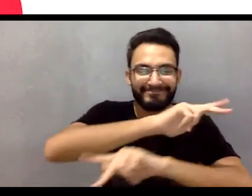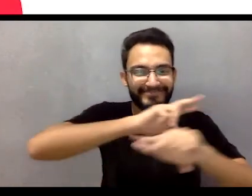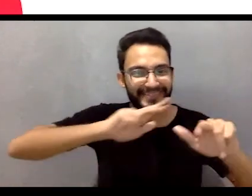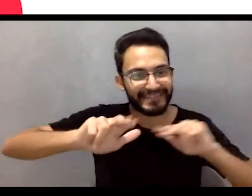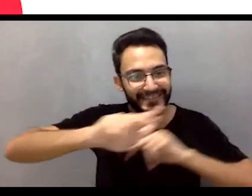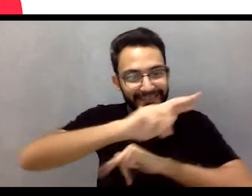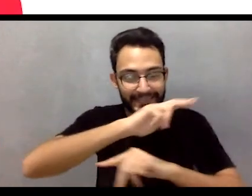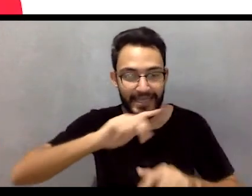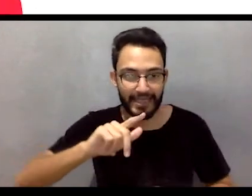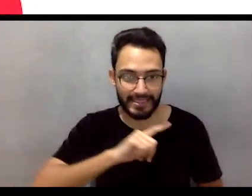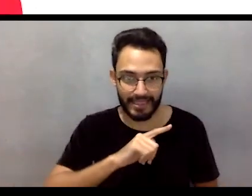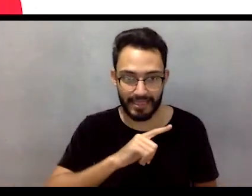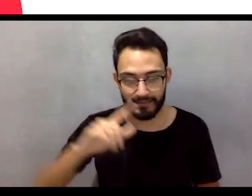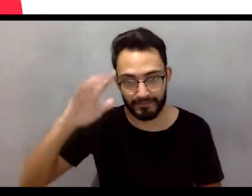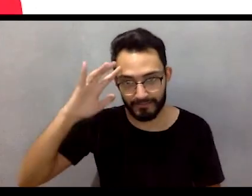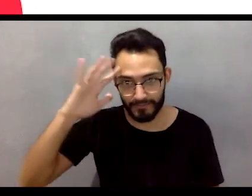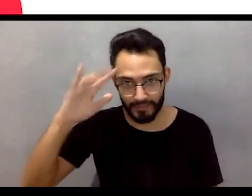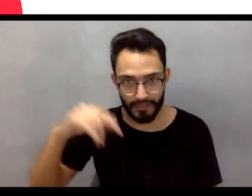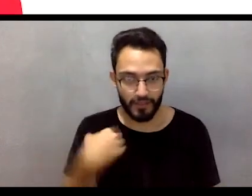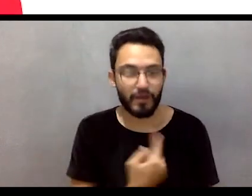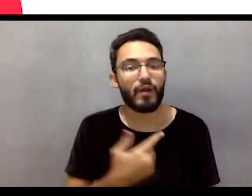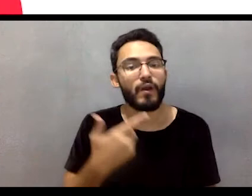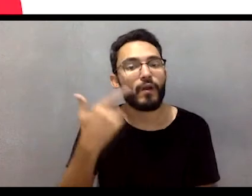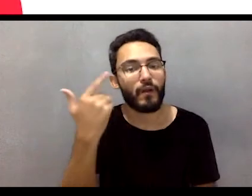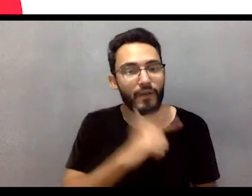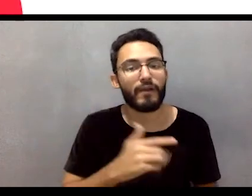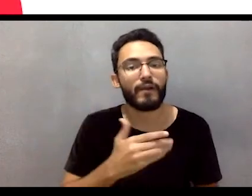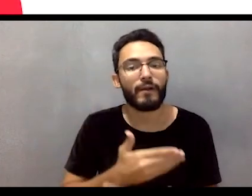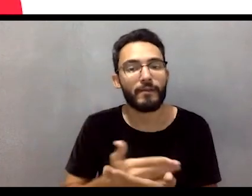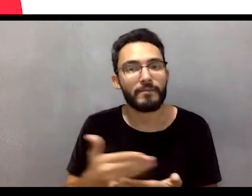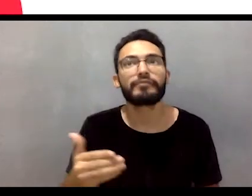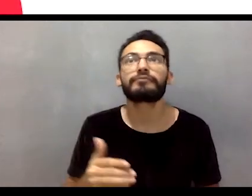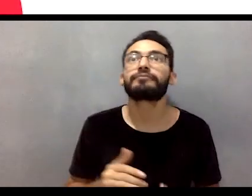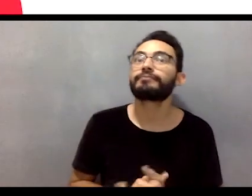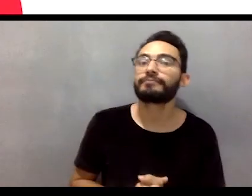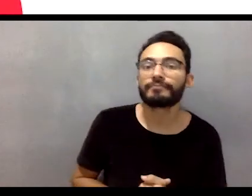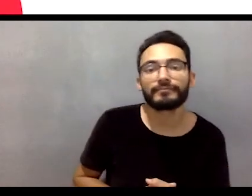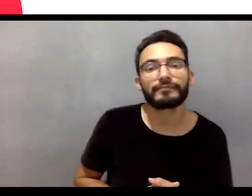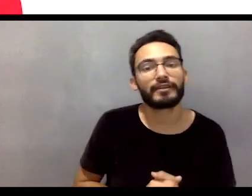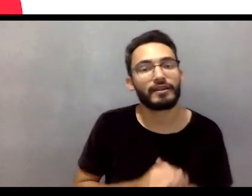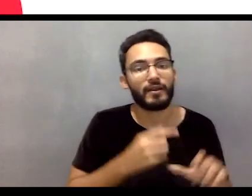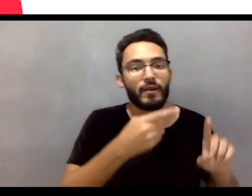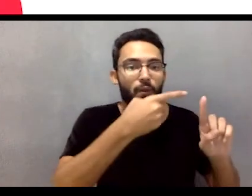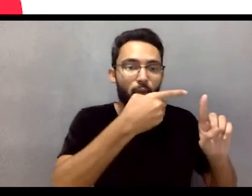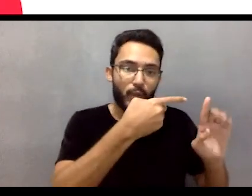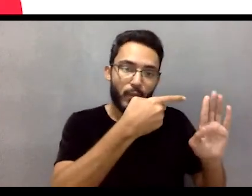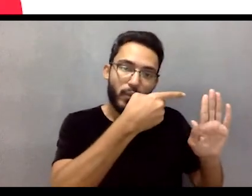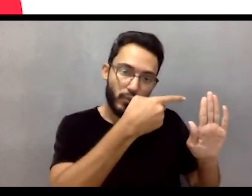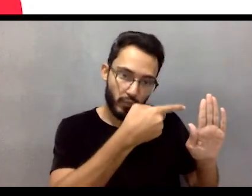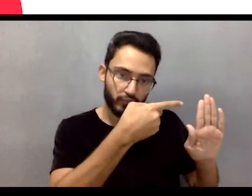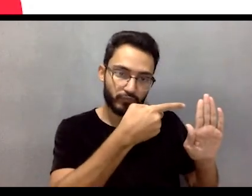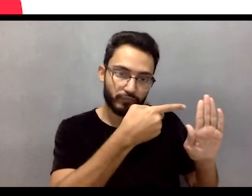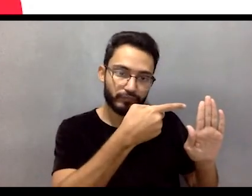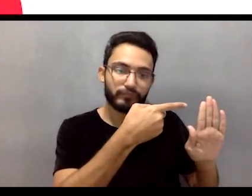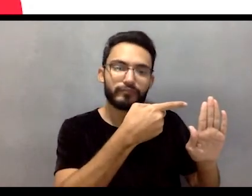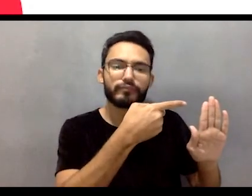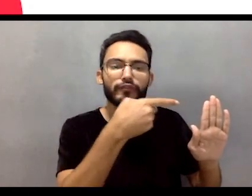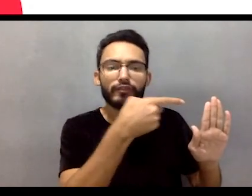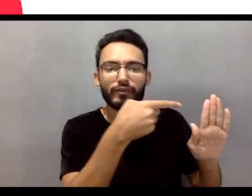N, a gente começa então, tá? Então, o épico 1.